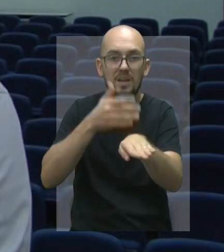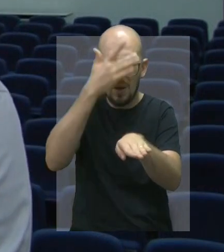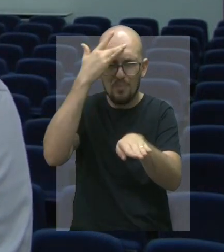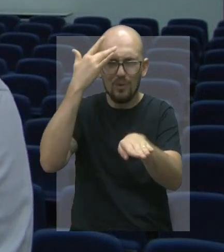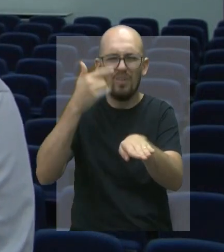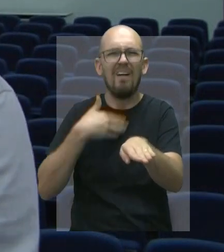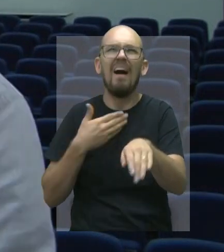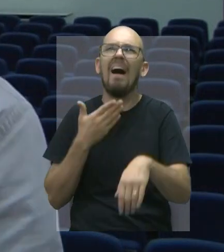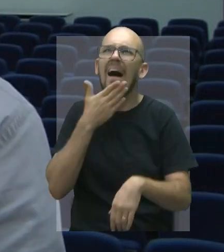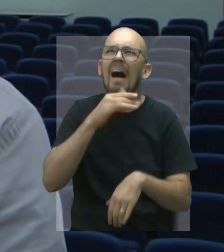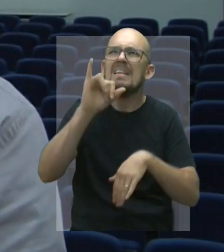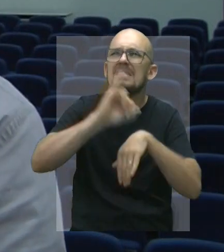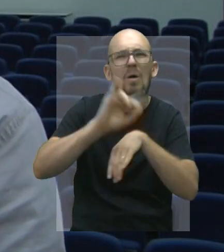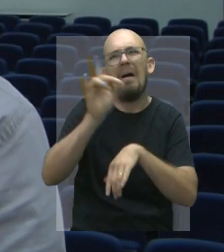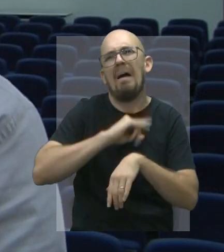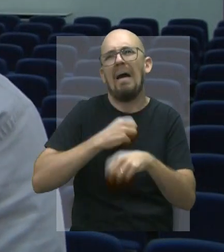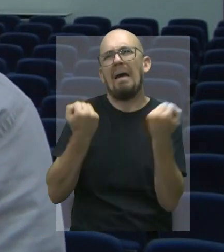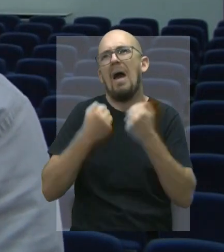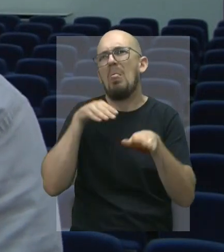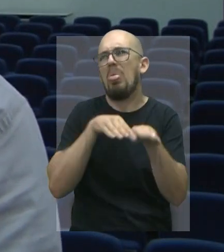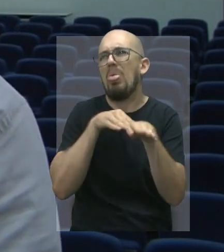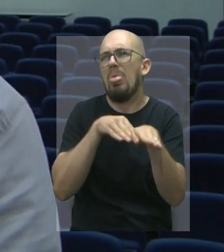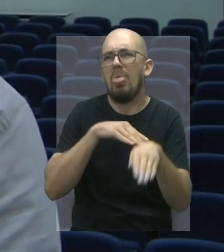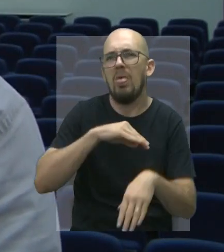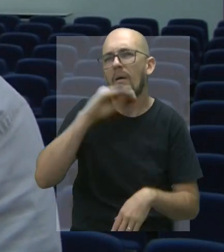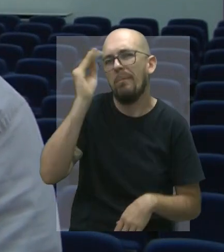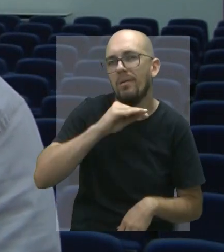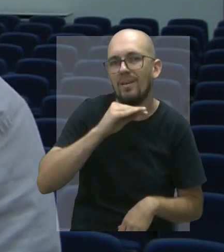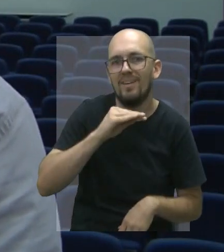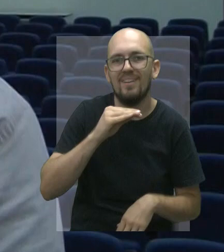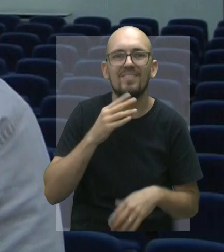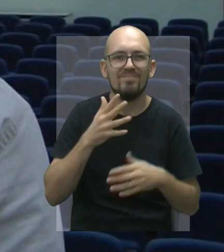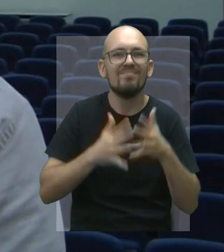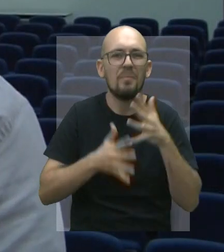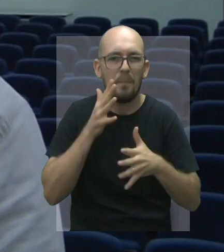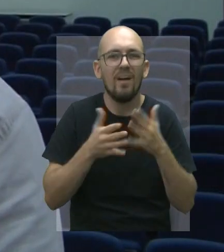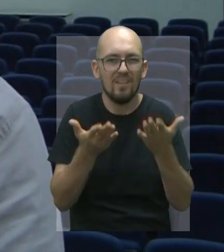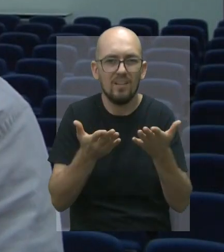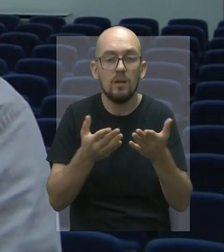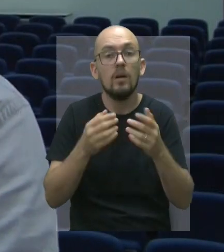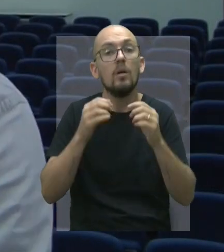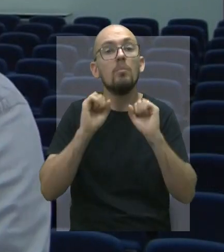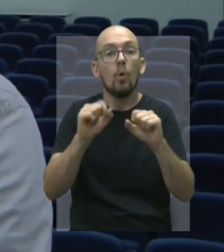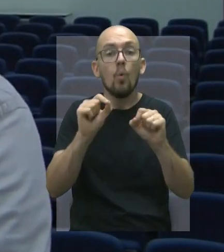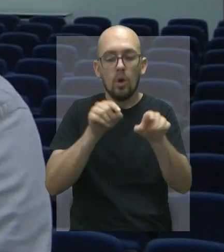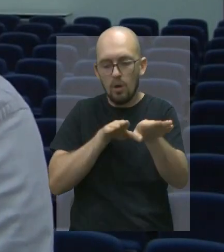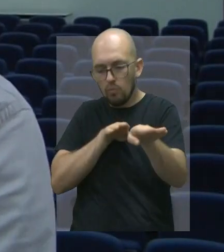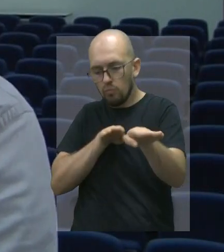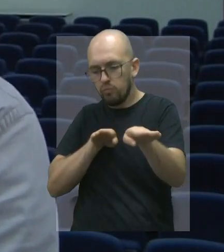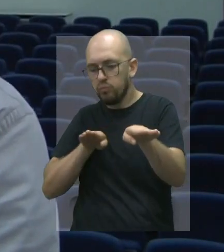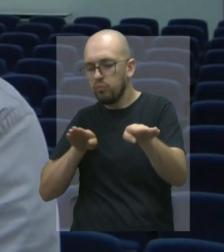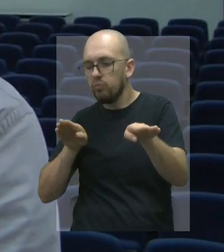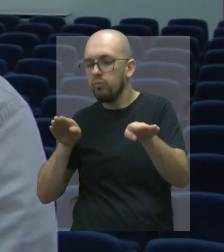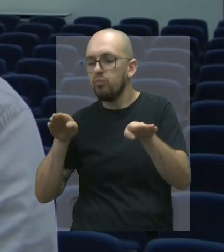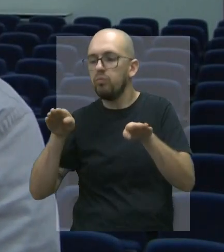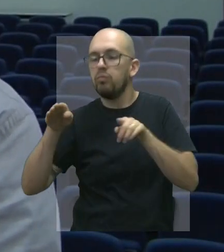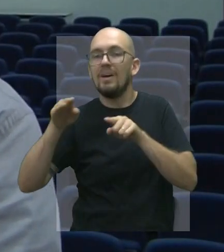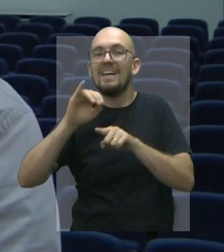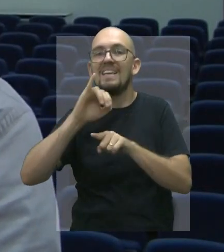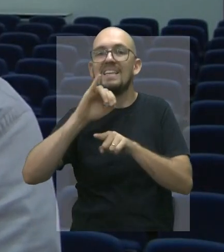consumidores e não resolve o seu problema. Você pode, então, pegar um trecho do anel, por exemplo, que é a Exaltino. Então,